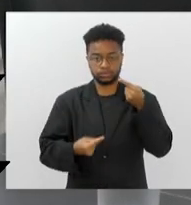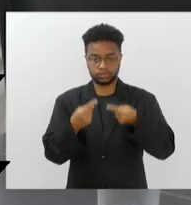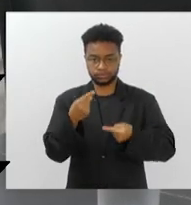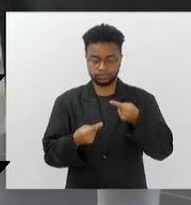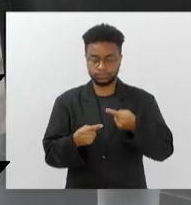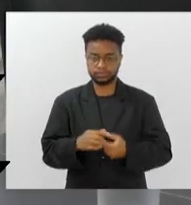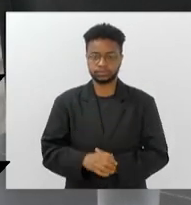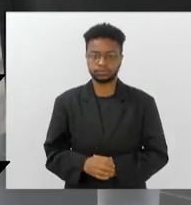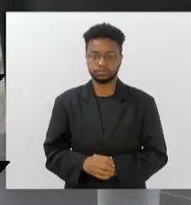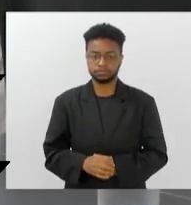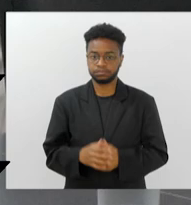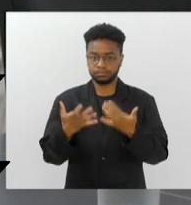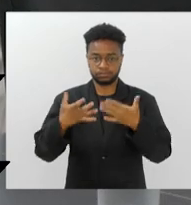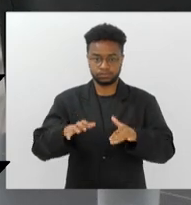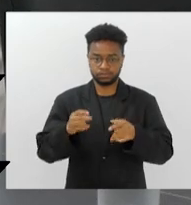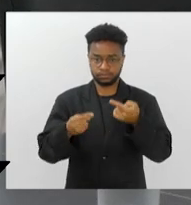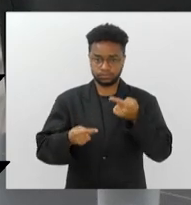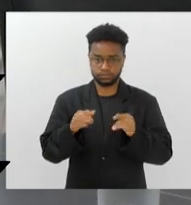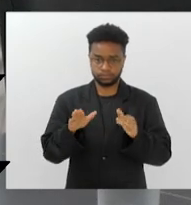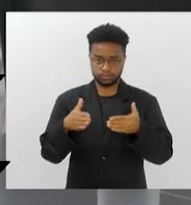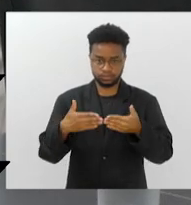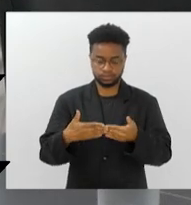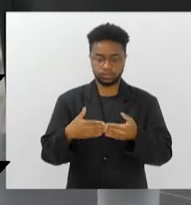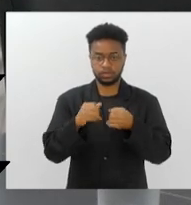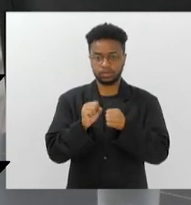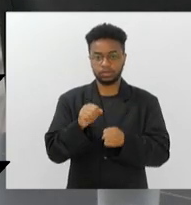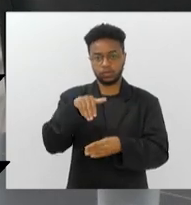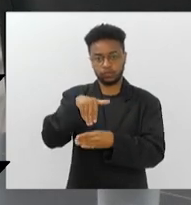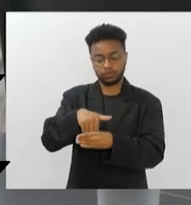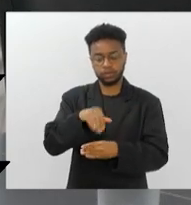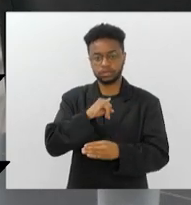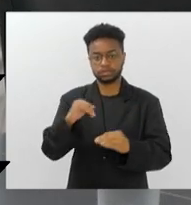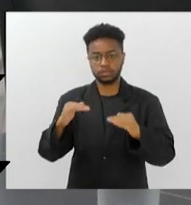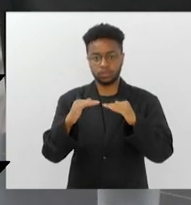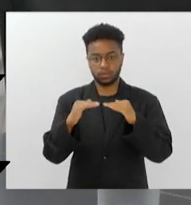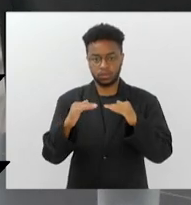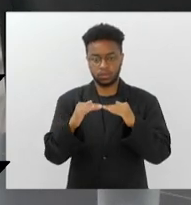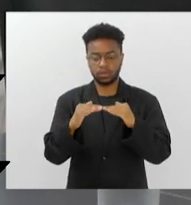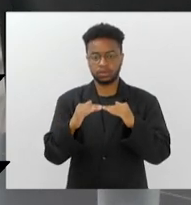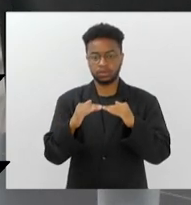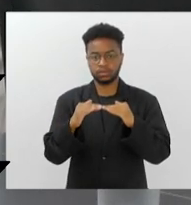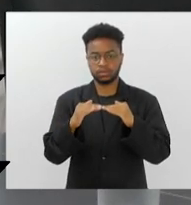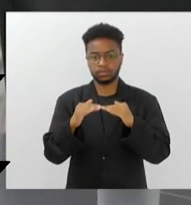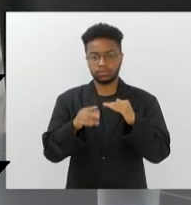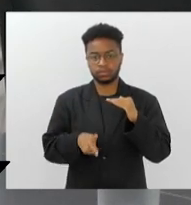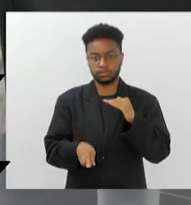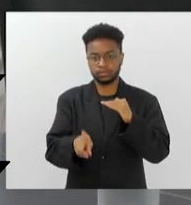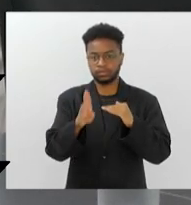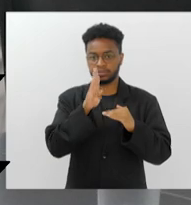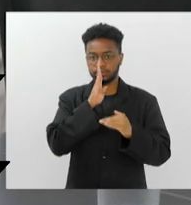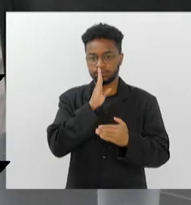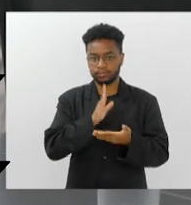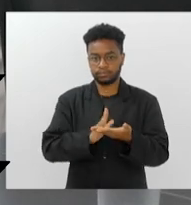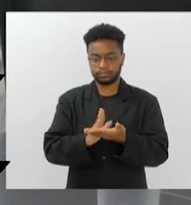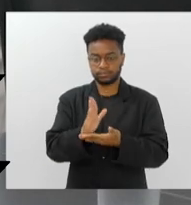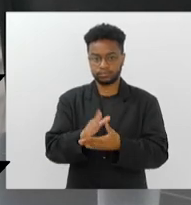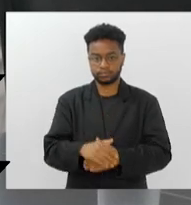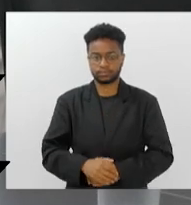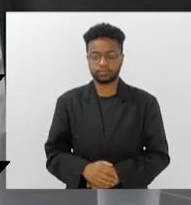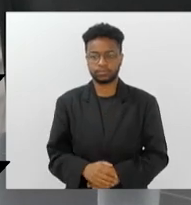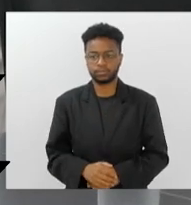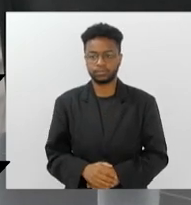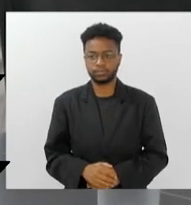discuss havendo discutir encerrada a discuss em votação senhores que aprovam permane Como estão